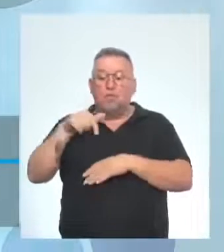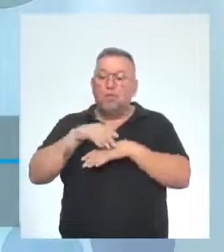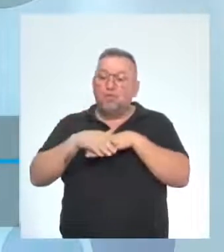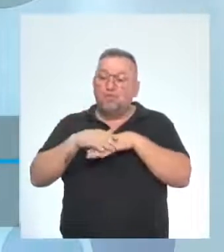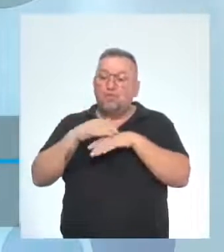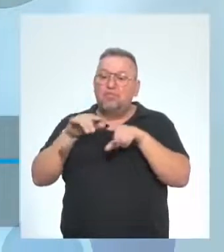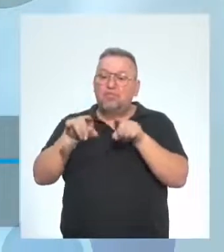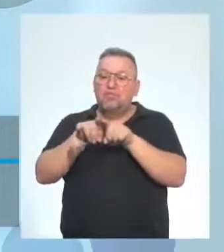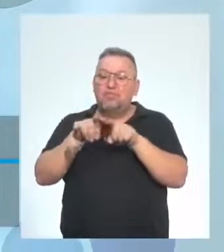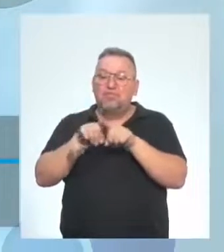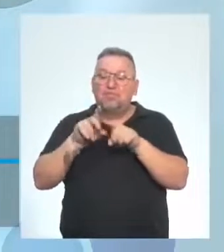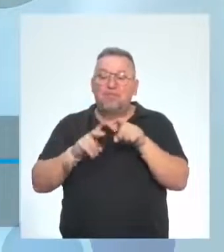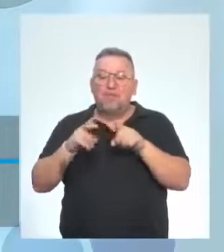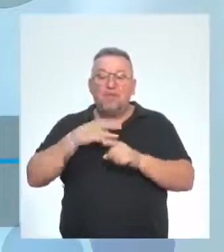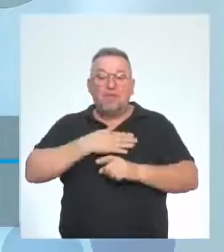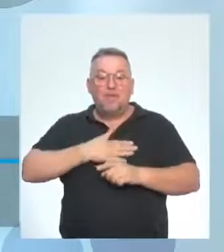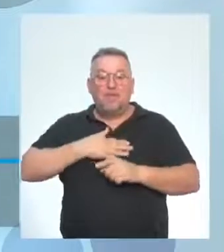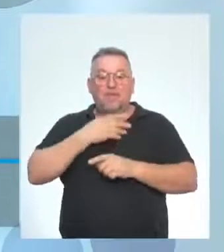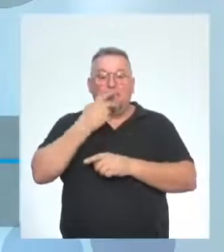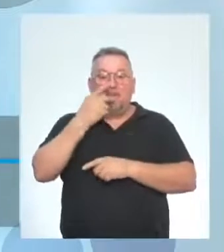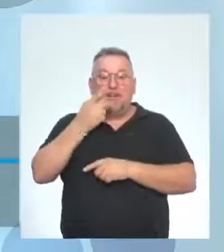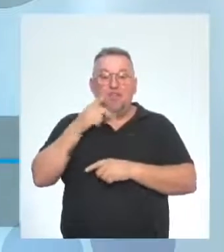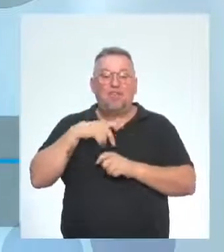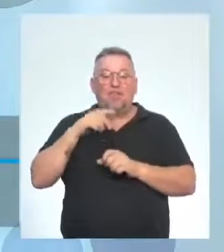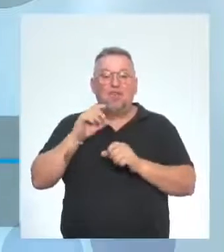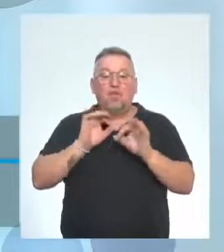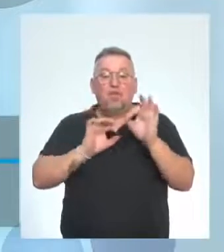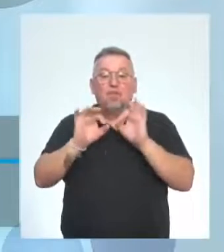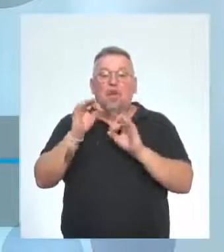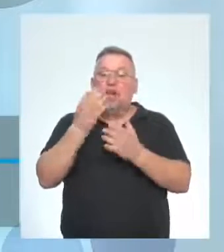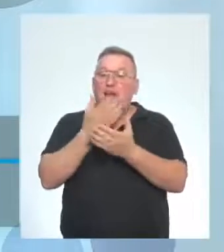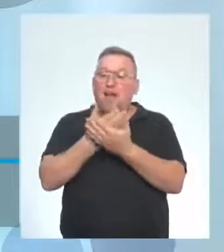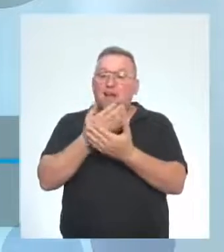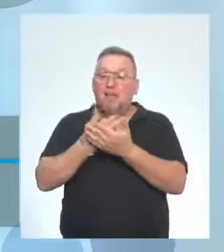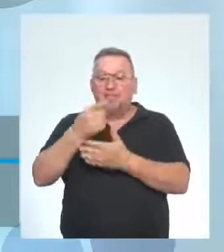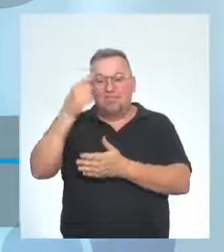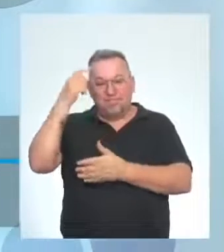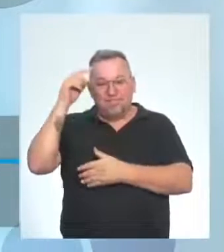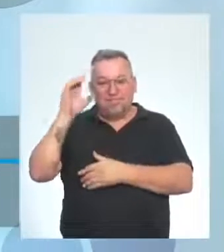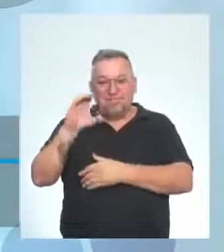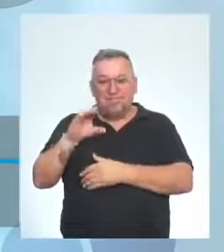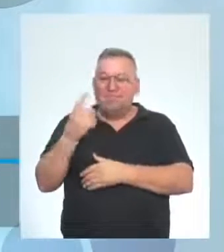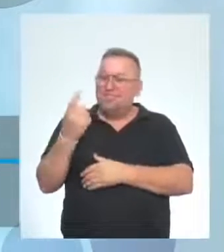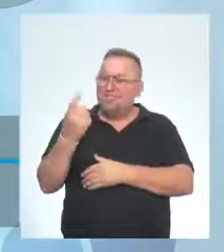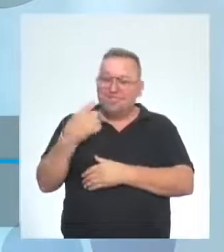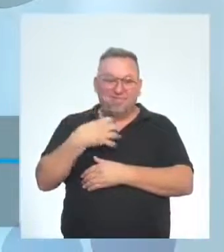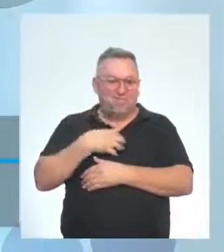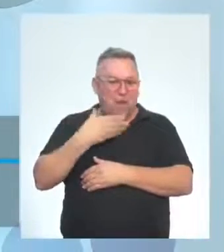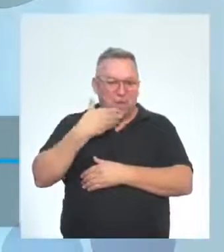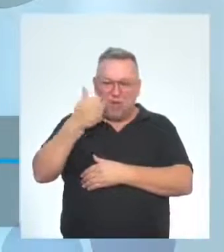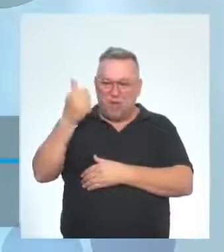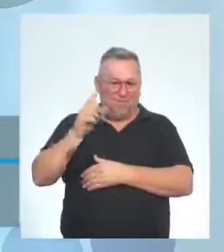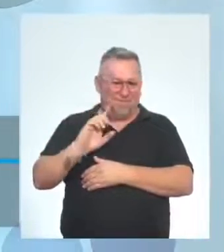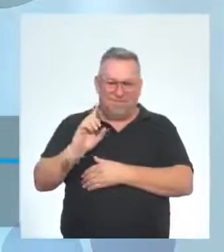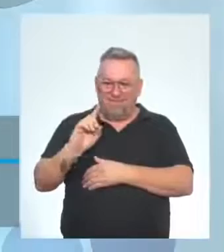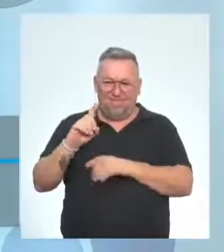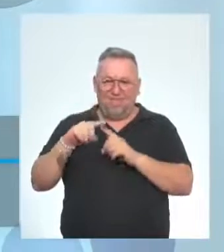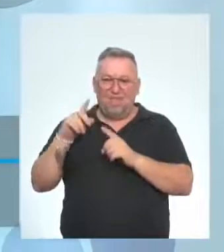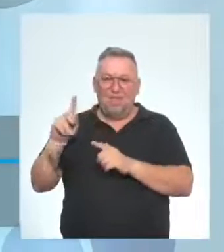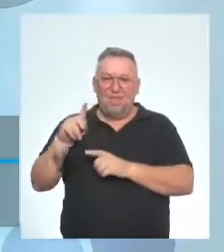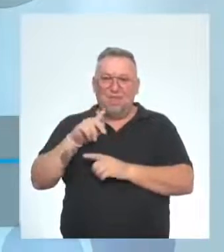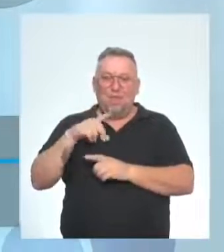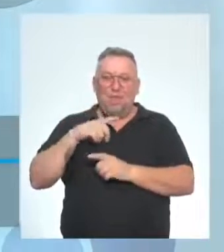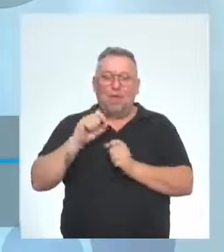lá. A gente sempre gosta de falar que a gente montou essa aula pensando desta forma, não é a única forma, nem a melhor forma, né? O seu professor pode